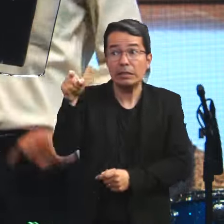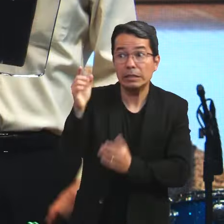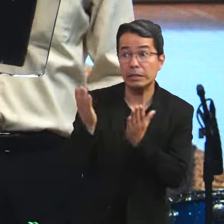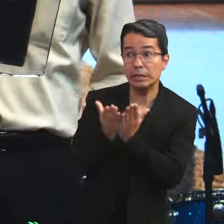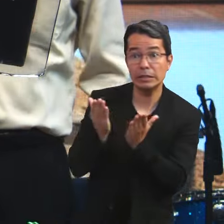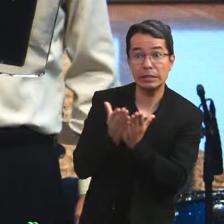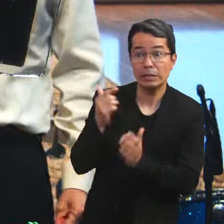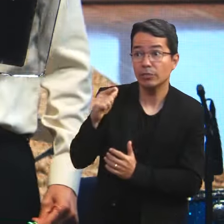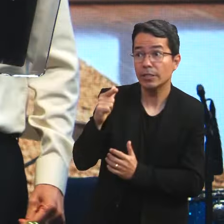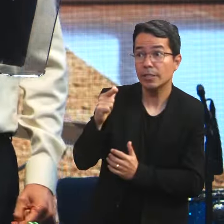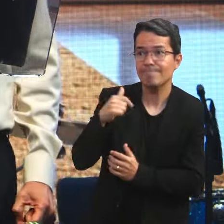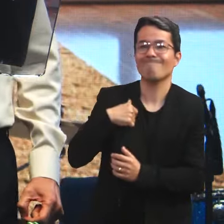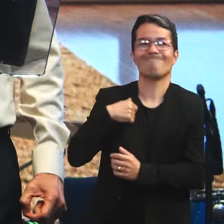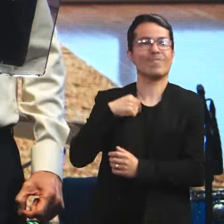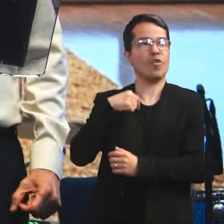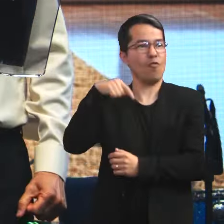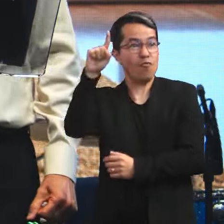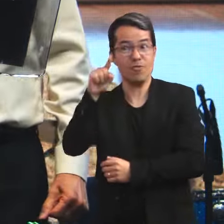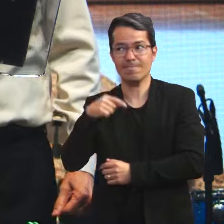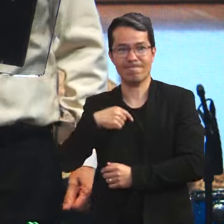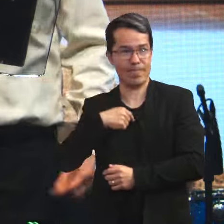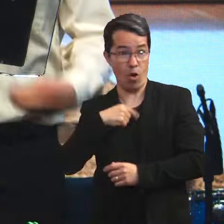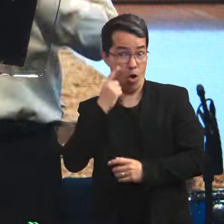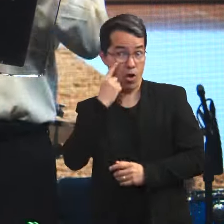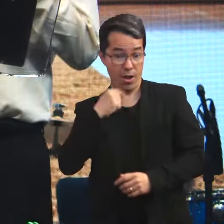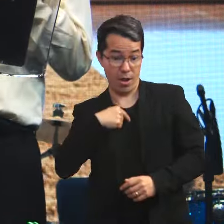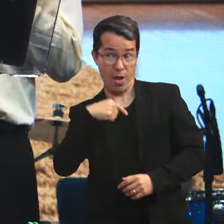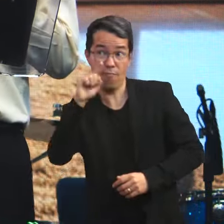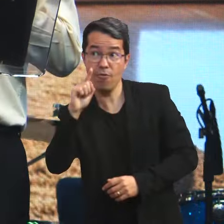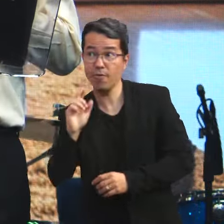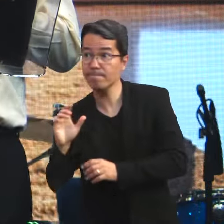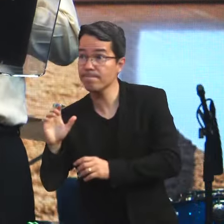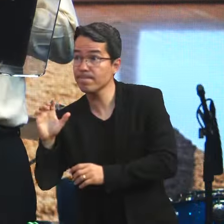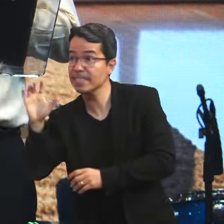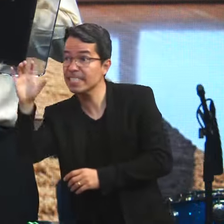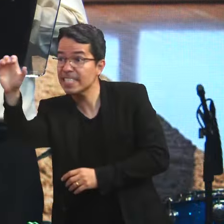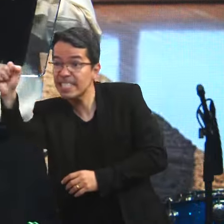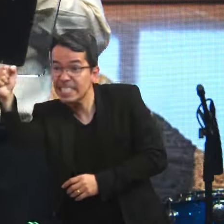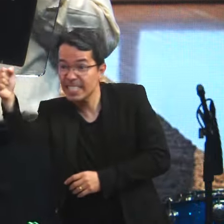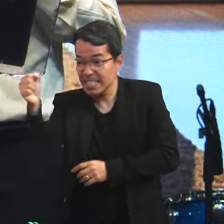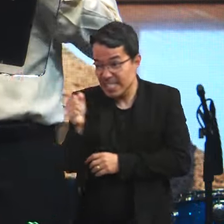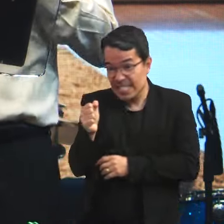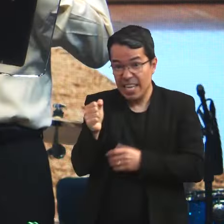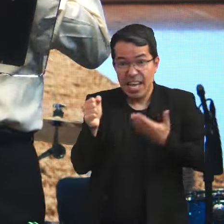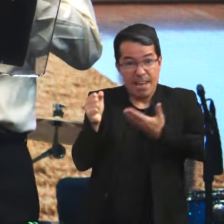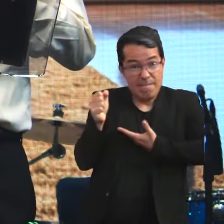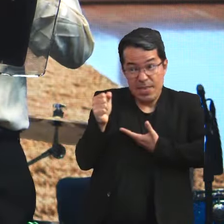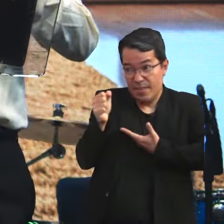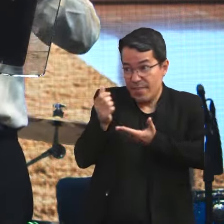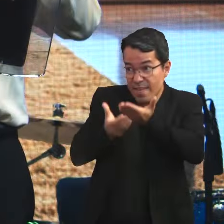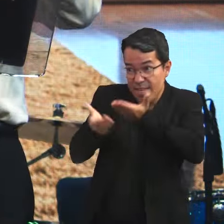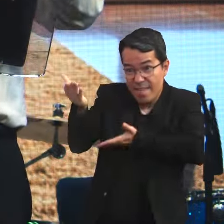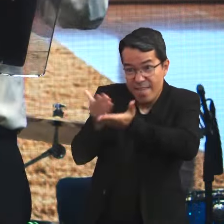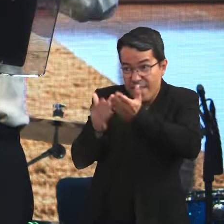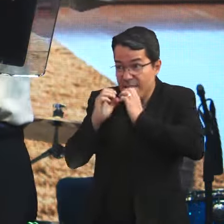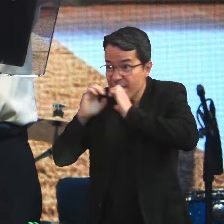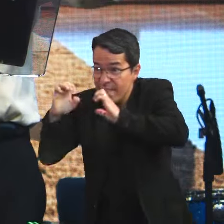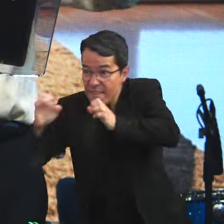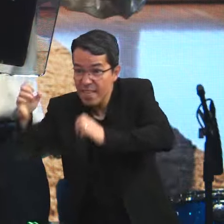pao de pao aos que o primeo passo tomar a decisão